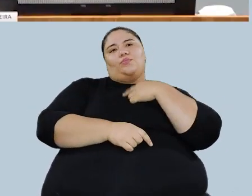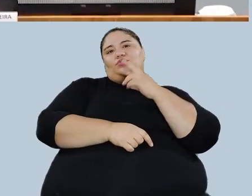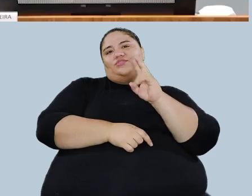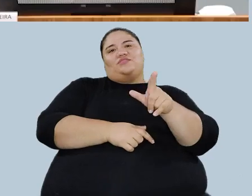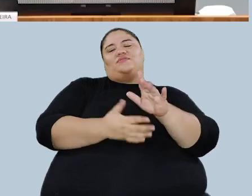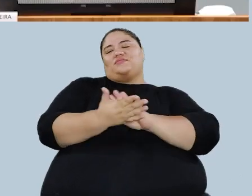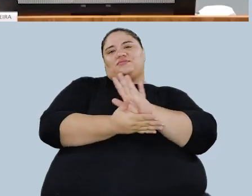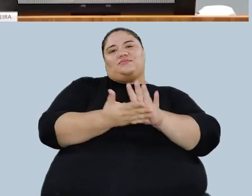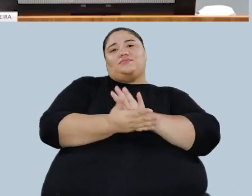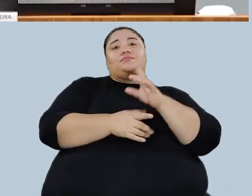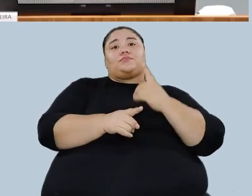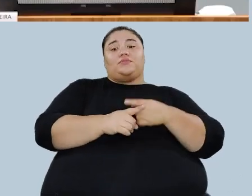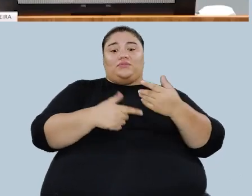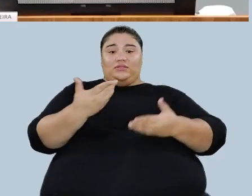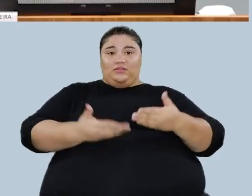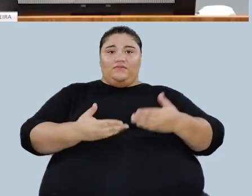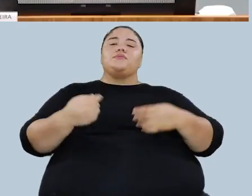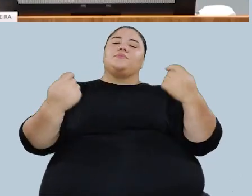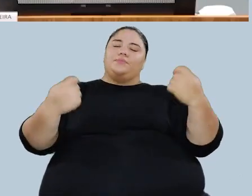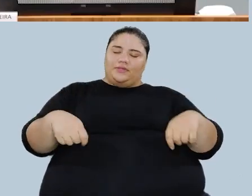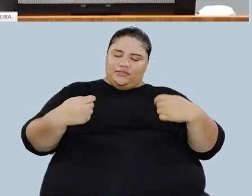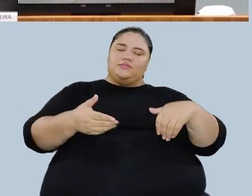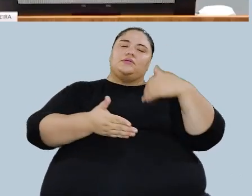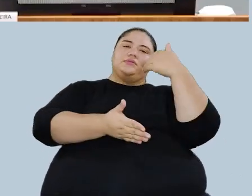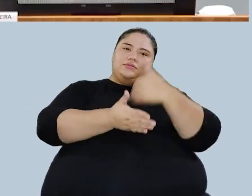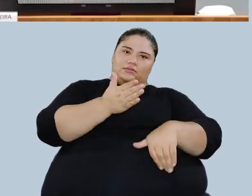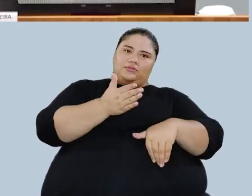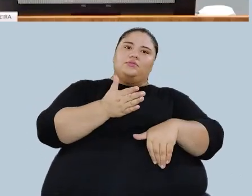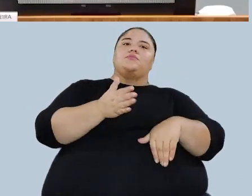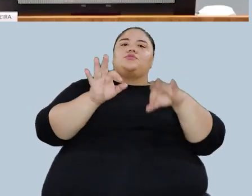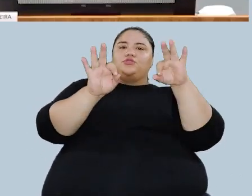ser diferente. Primeiro, porque esses serviços têm que ser tributados de forma